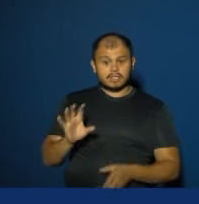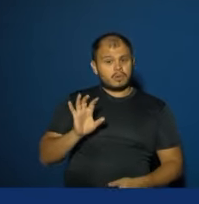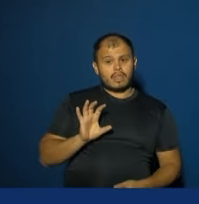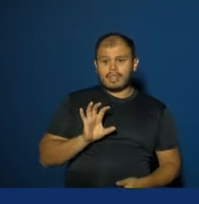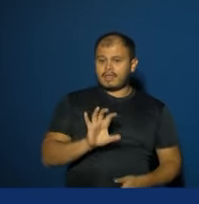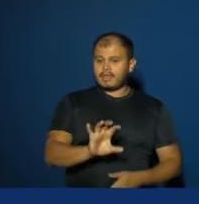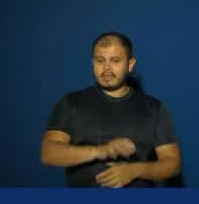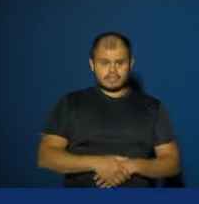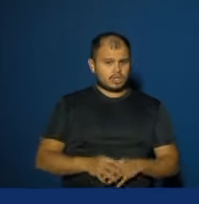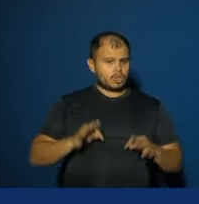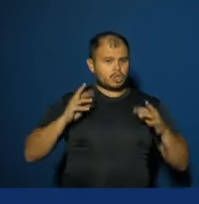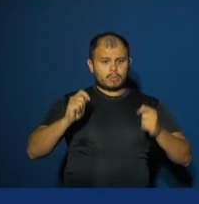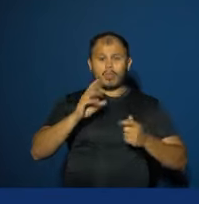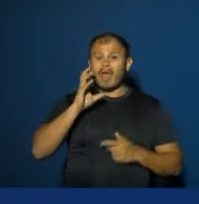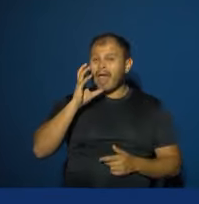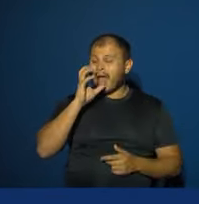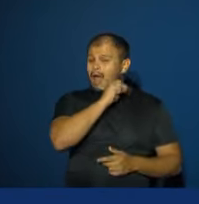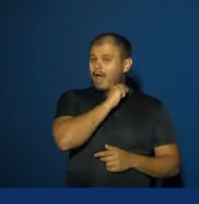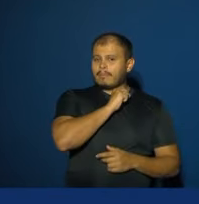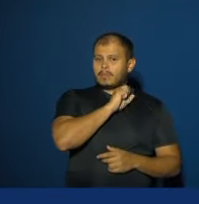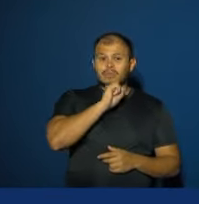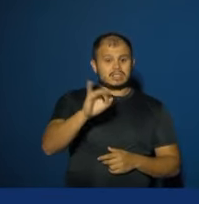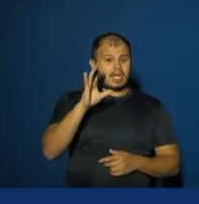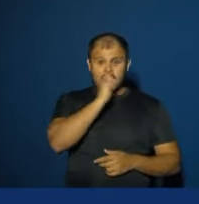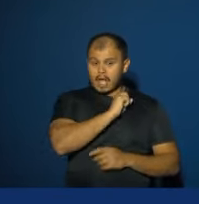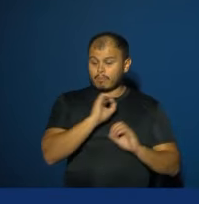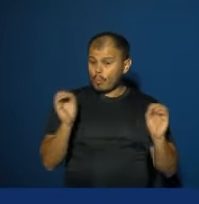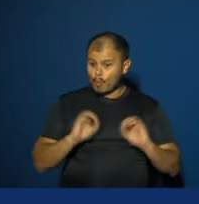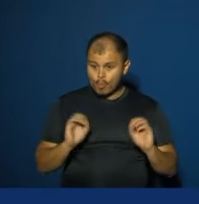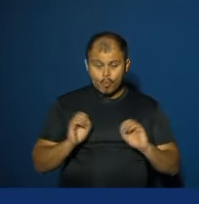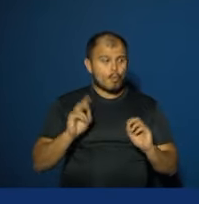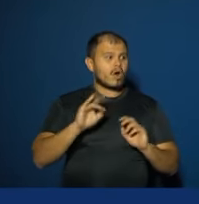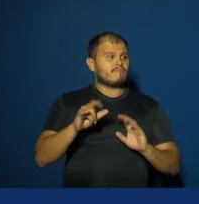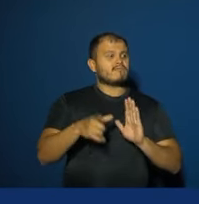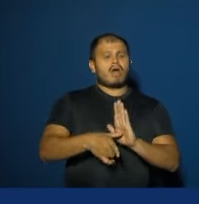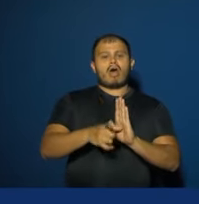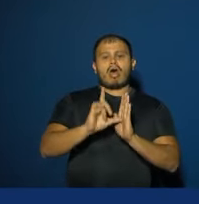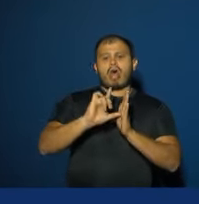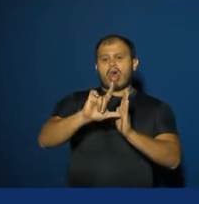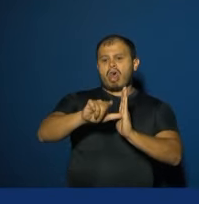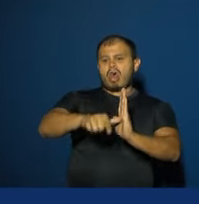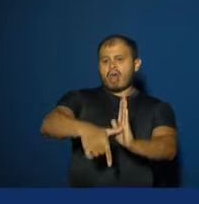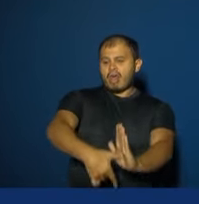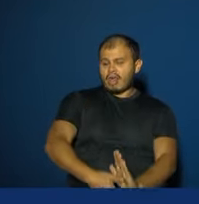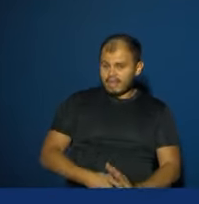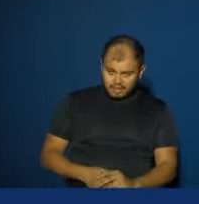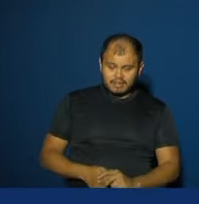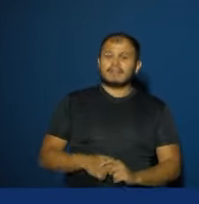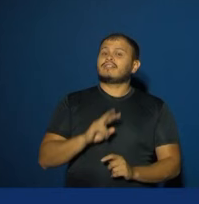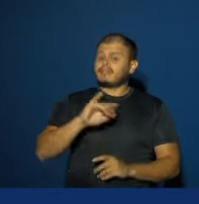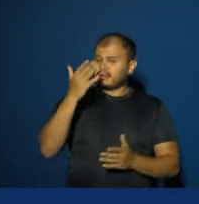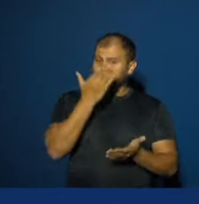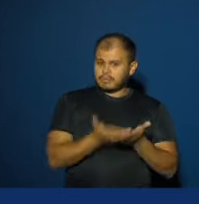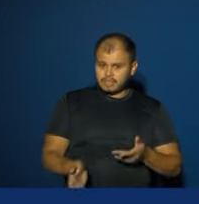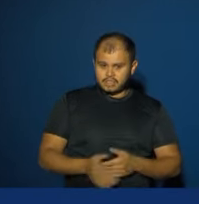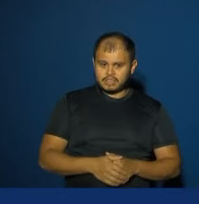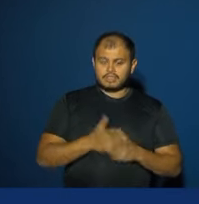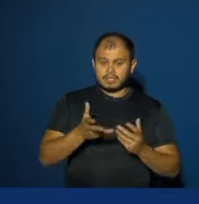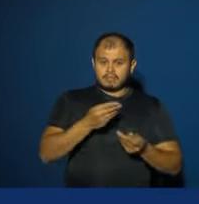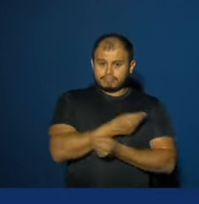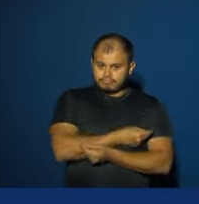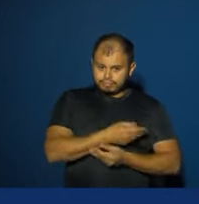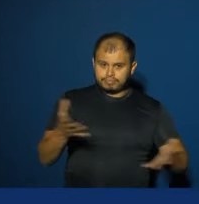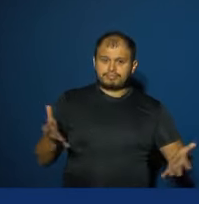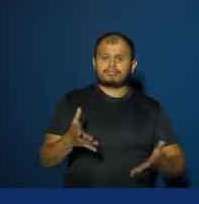todo mundo é rápido ou nós estamos rápido ou a gente fica para trás varejo é é o que mais vocês querem dar velocidade